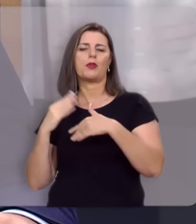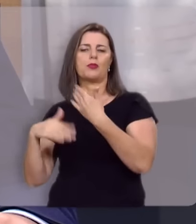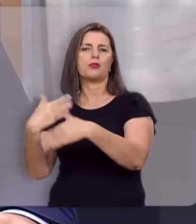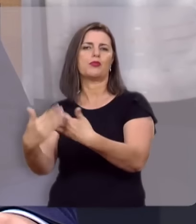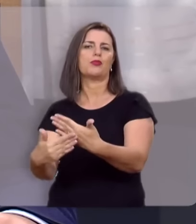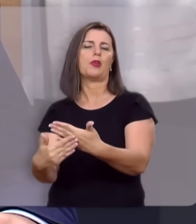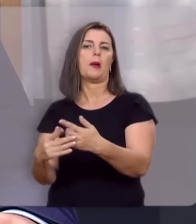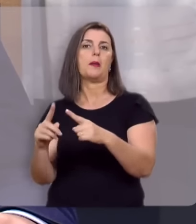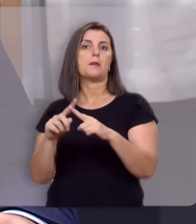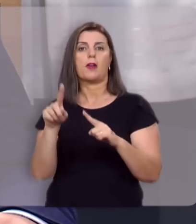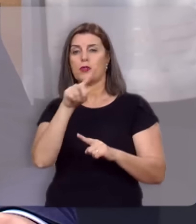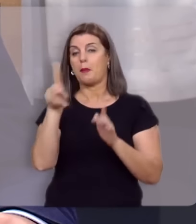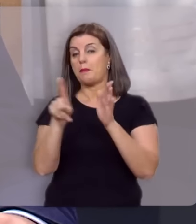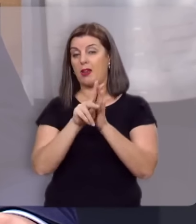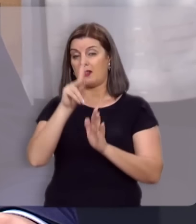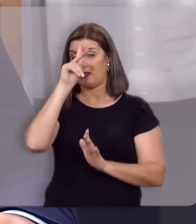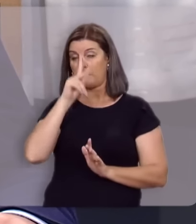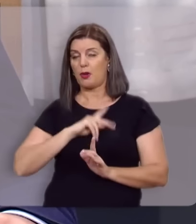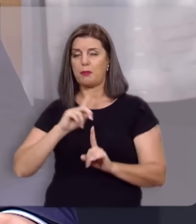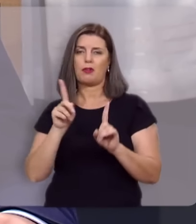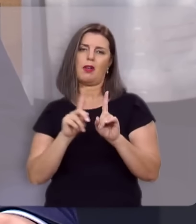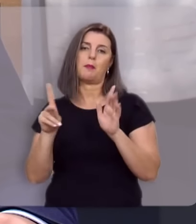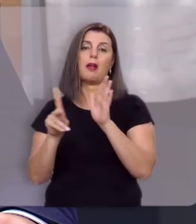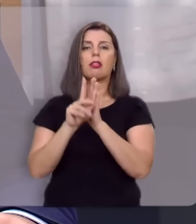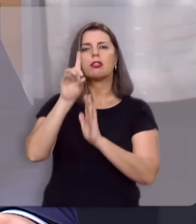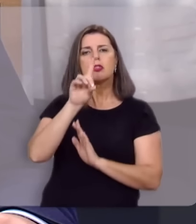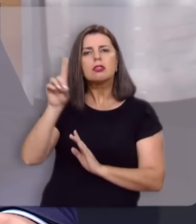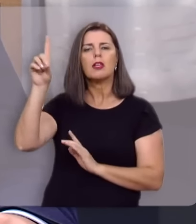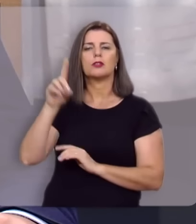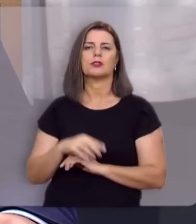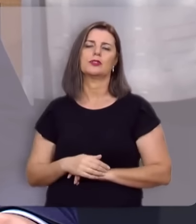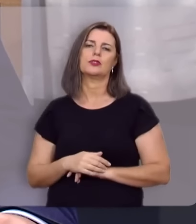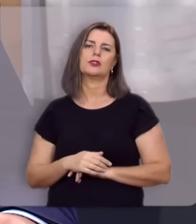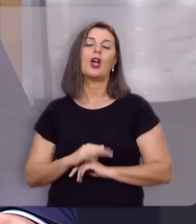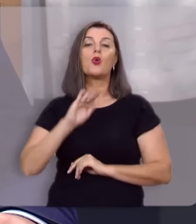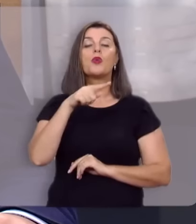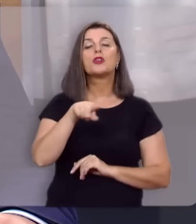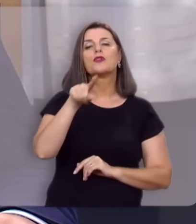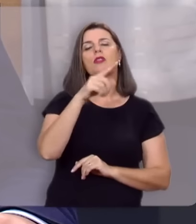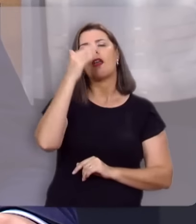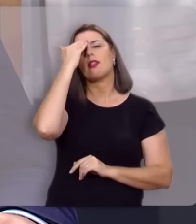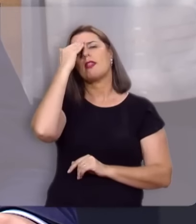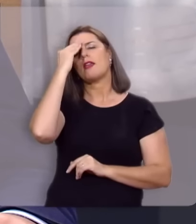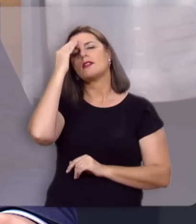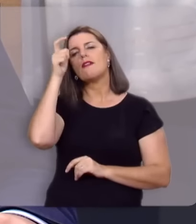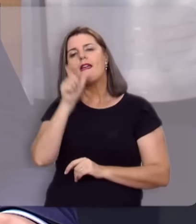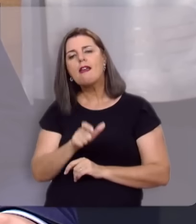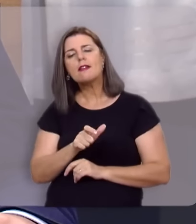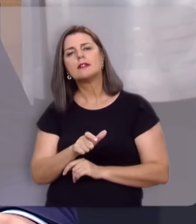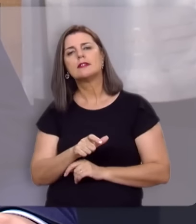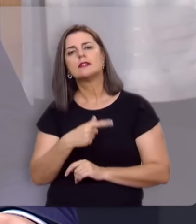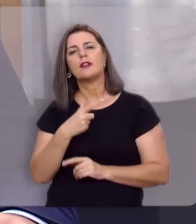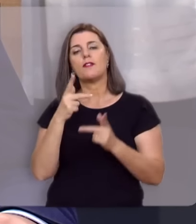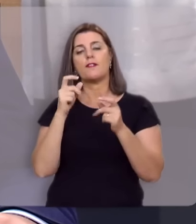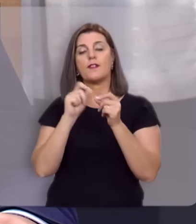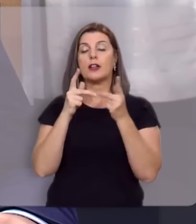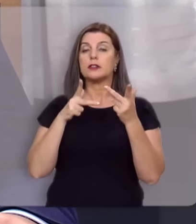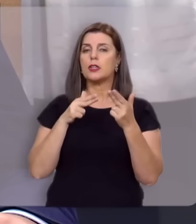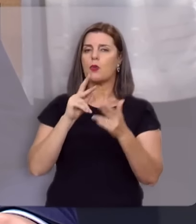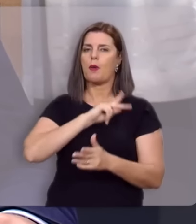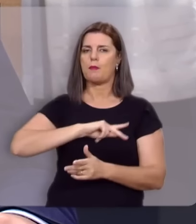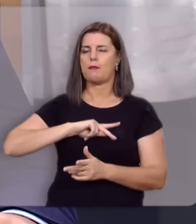próprio desempenho, mas você não pertence a si mesmo, você pertence a Deus. E quando você entende isso, você faz aquilo